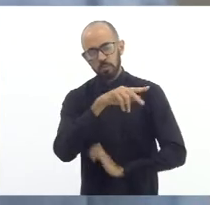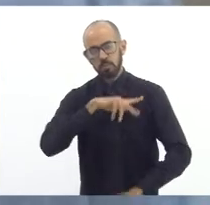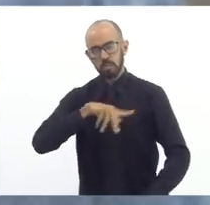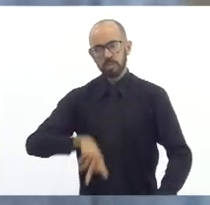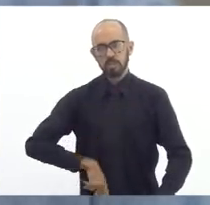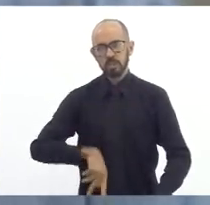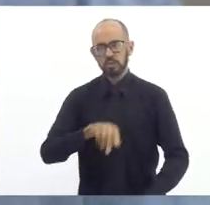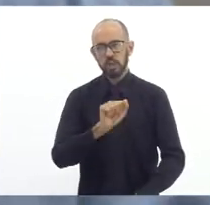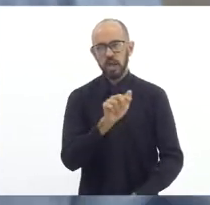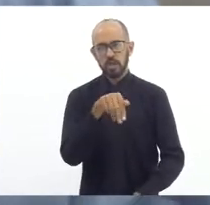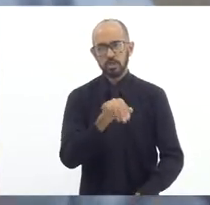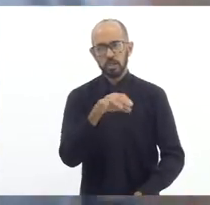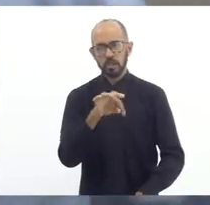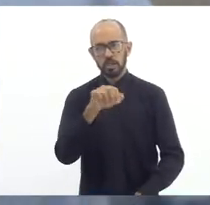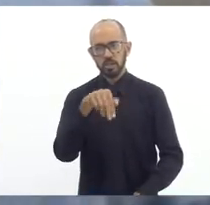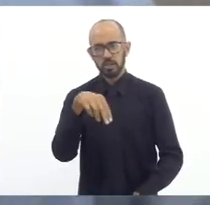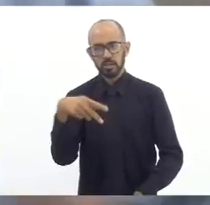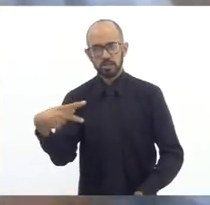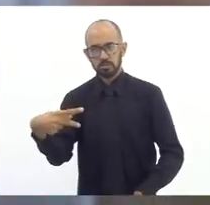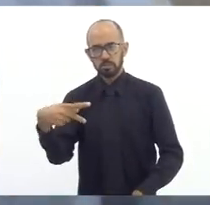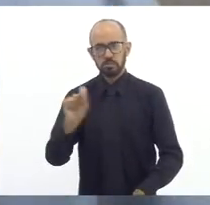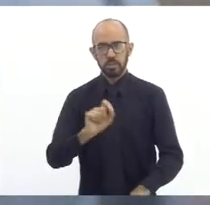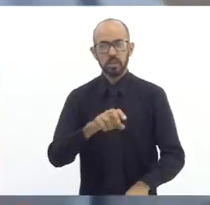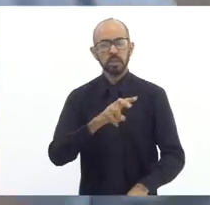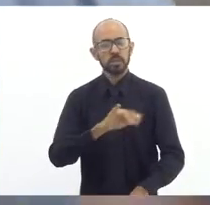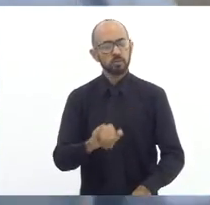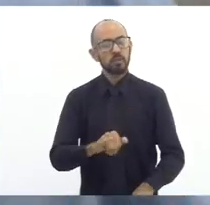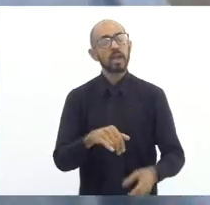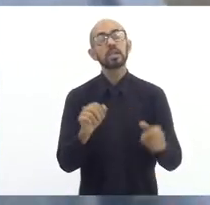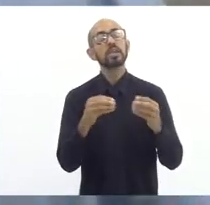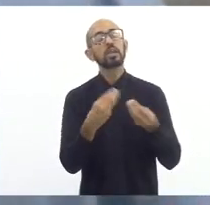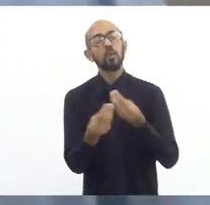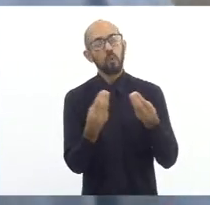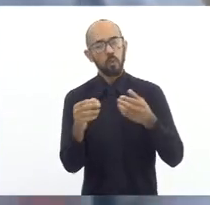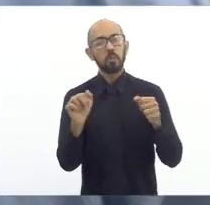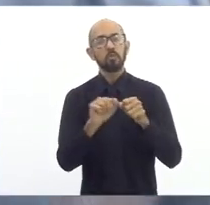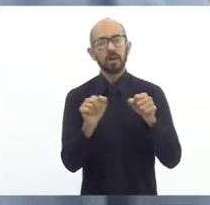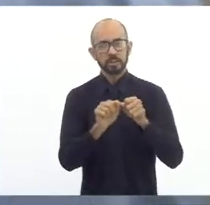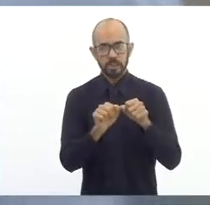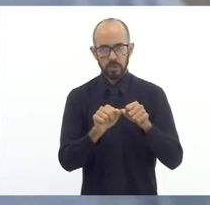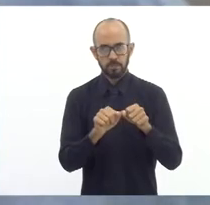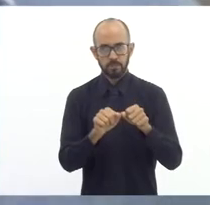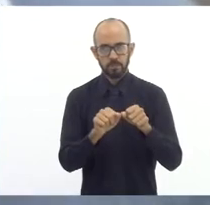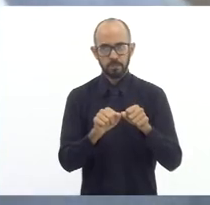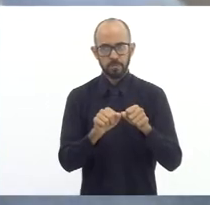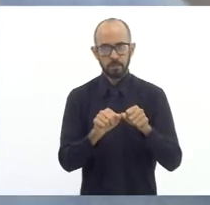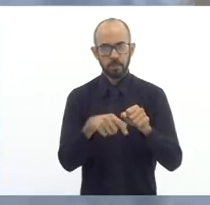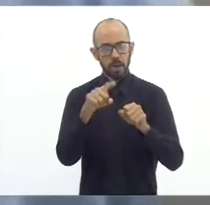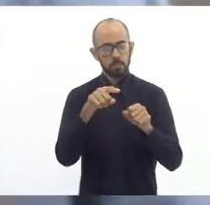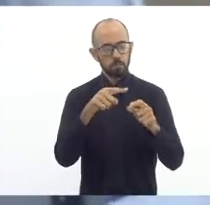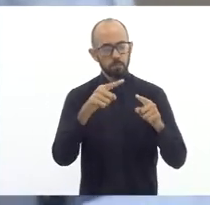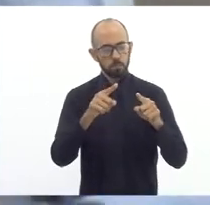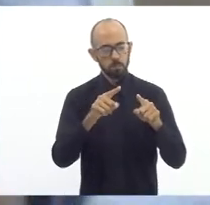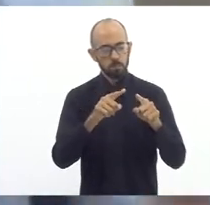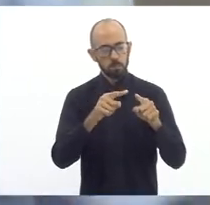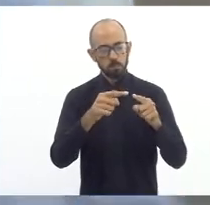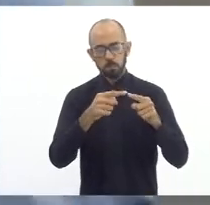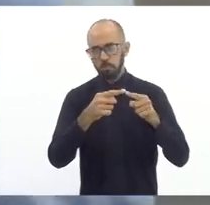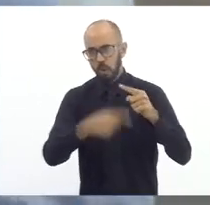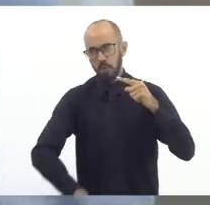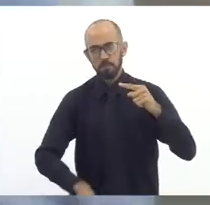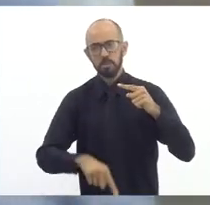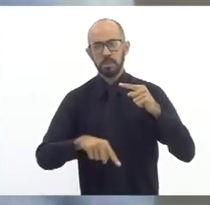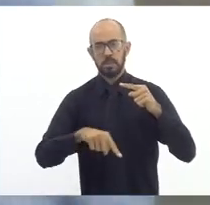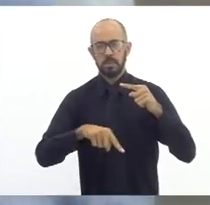da Getransp. E será e como será, e se ele tomou alguma providência para proibir vetar esses